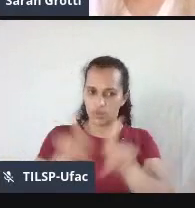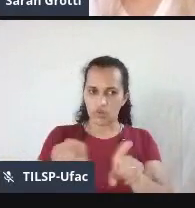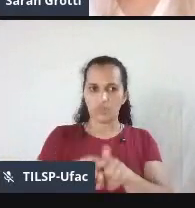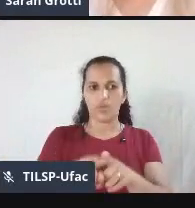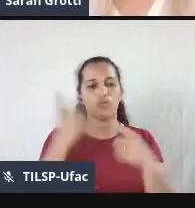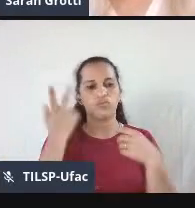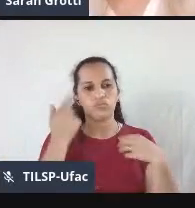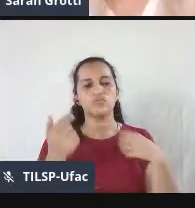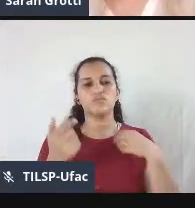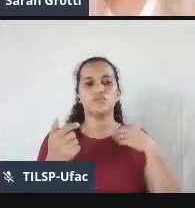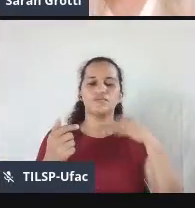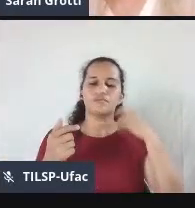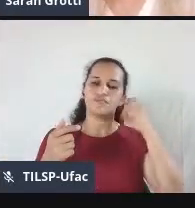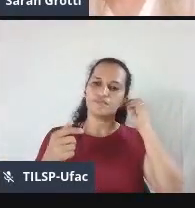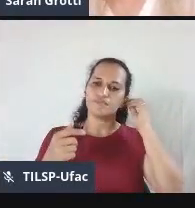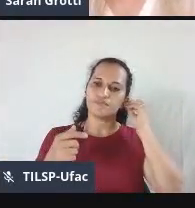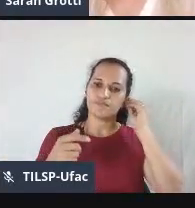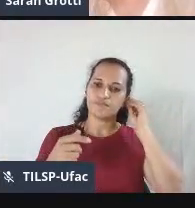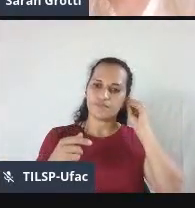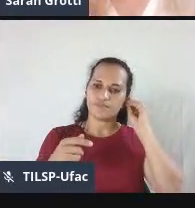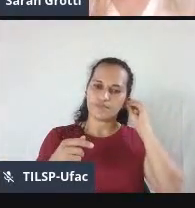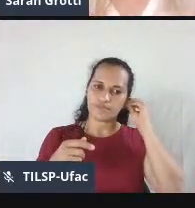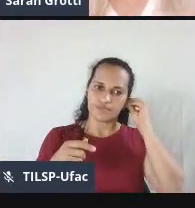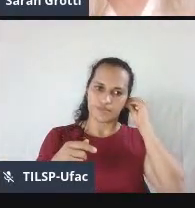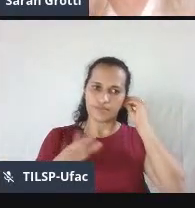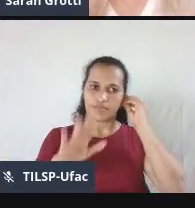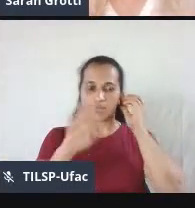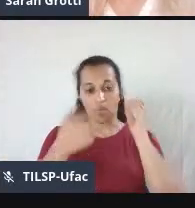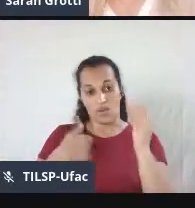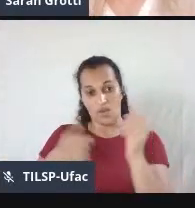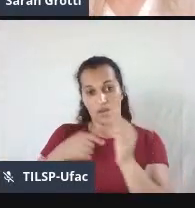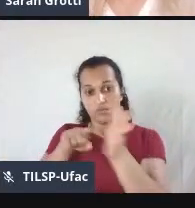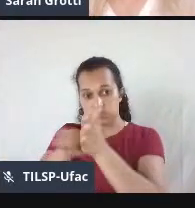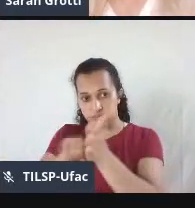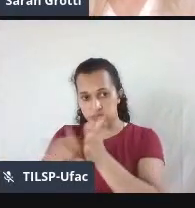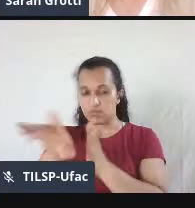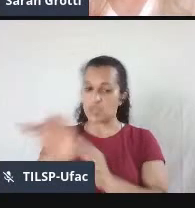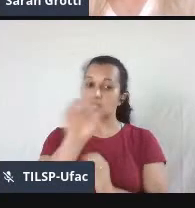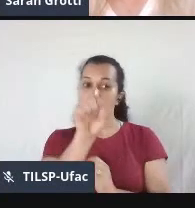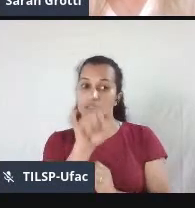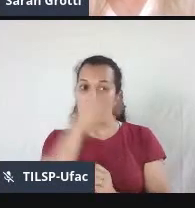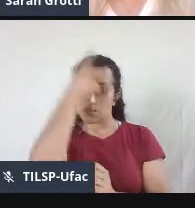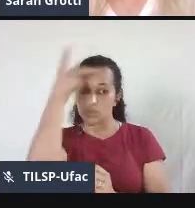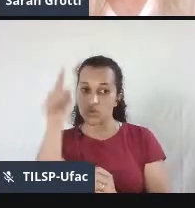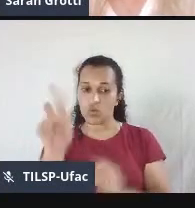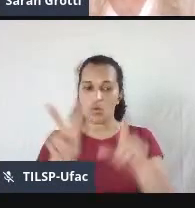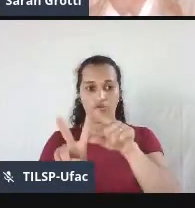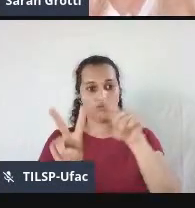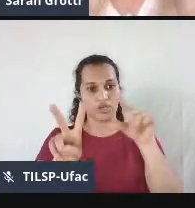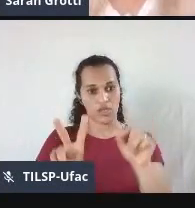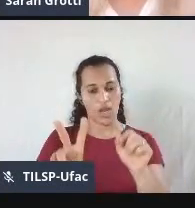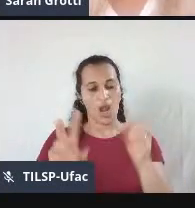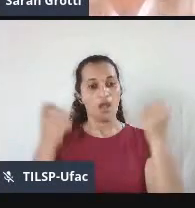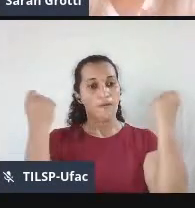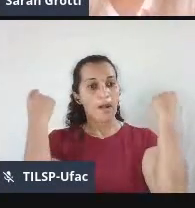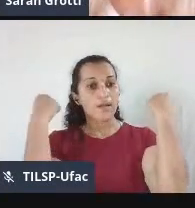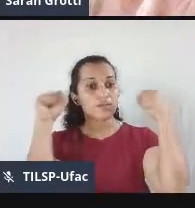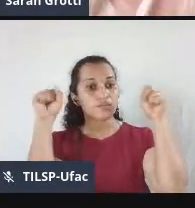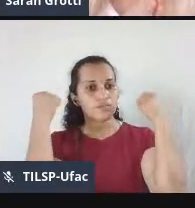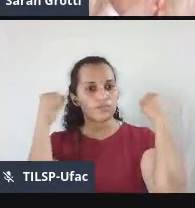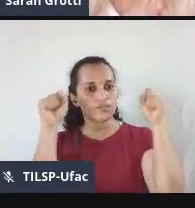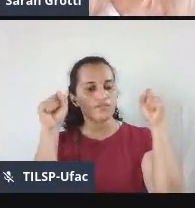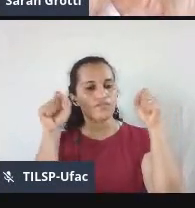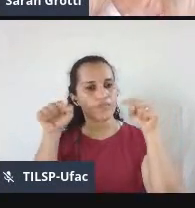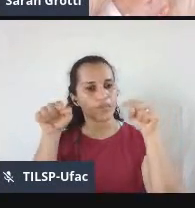fazer isso em paciente vegetariano, principalmente se ele for treinar, fazer alguma atividade física, né, porque a gente consegue mostrar para ele